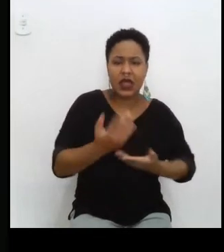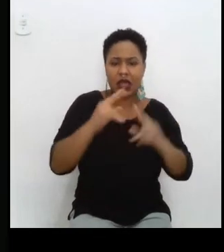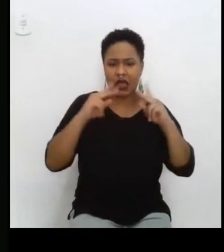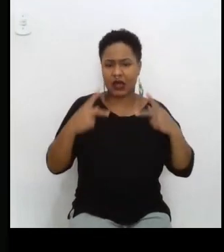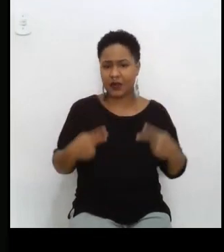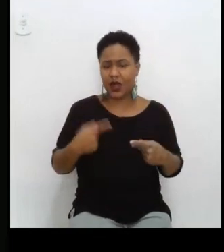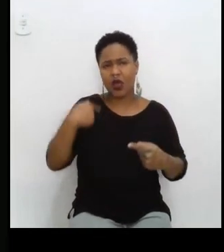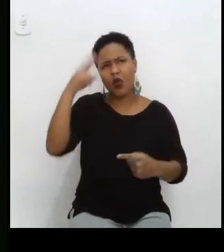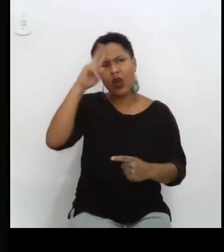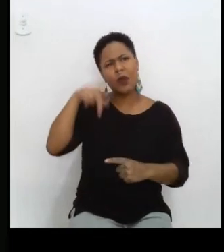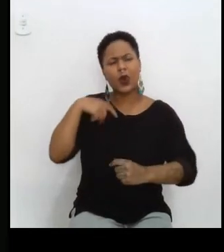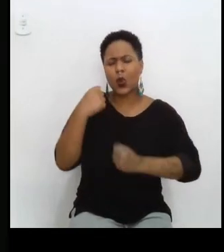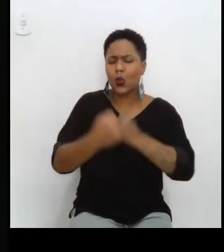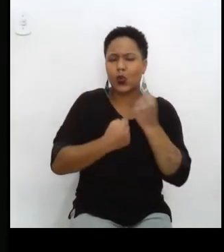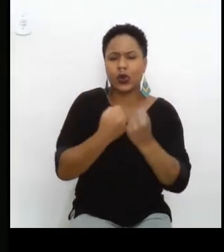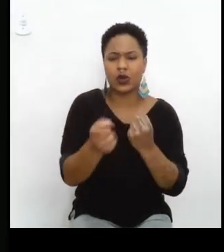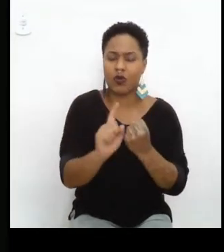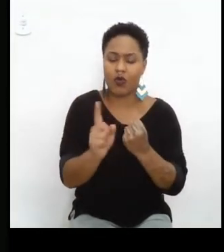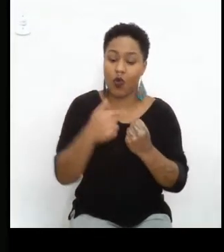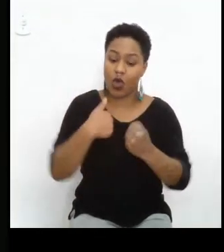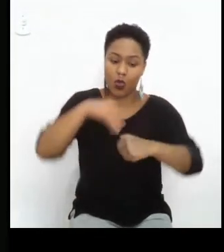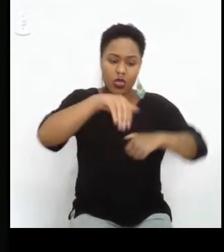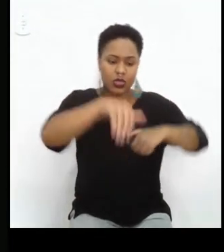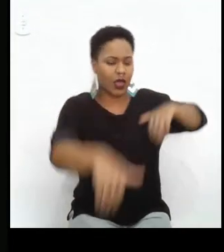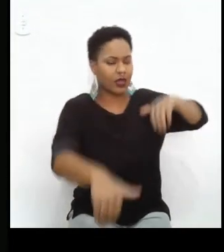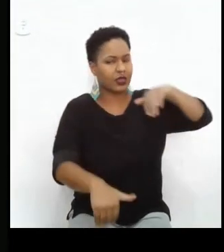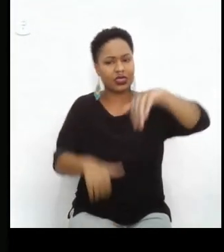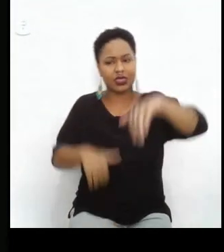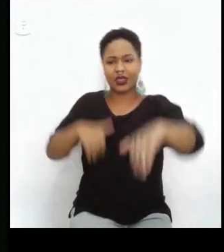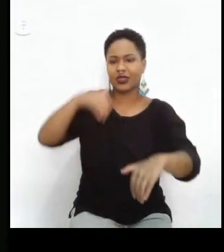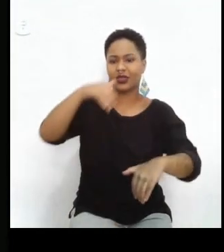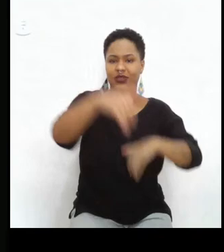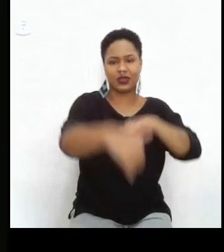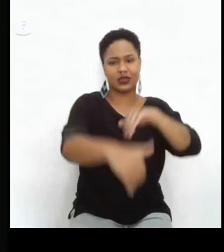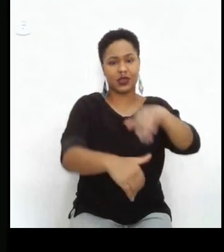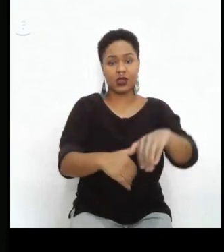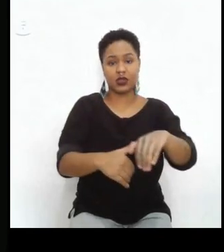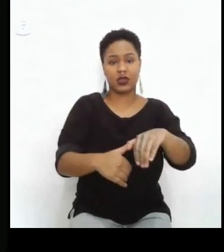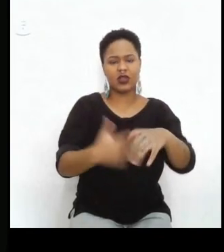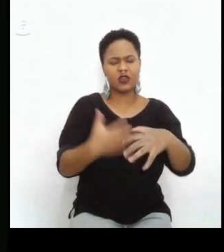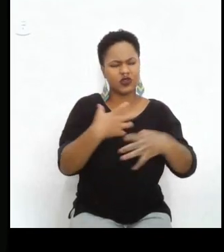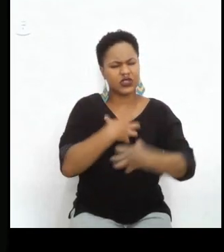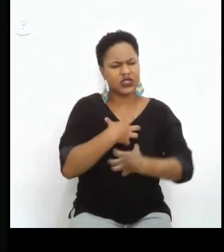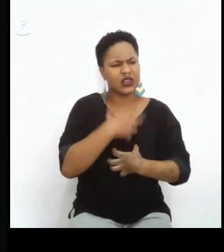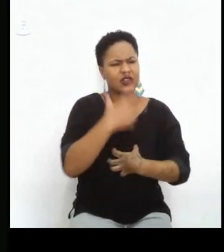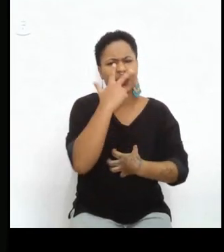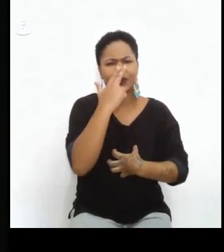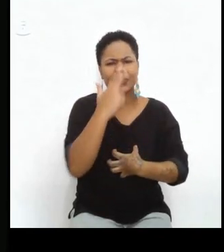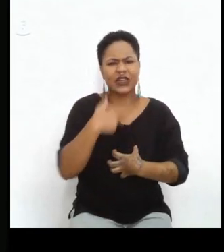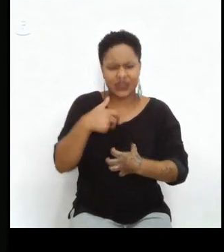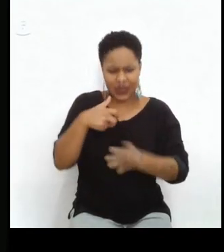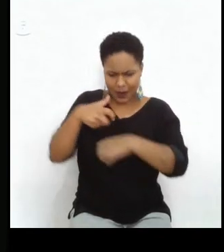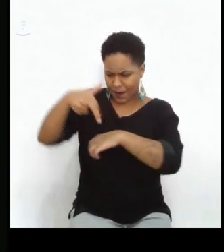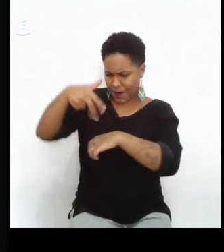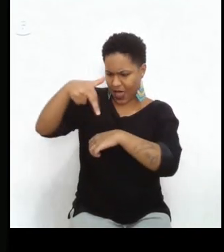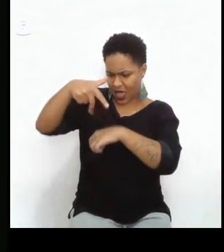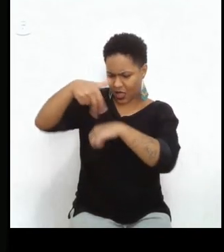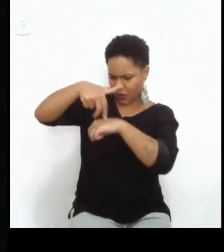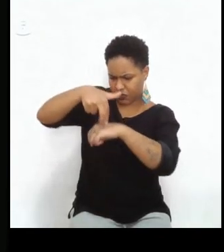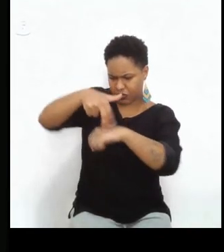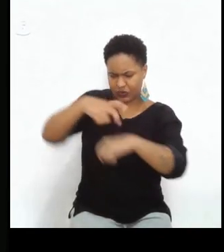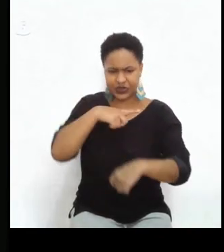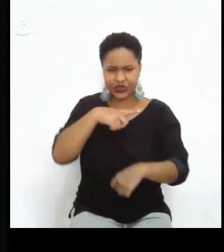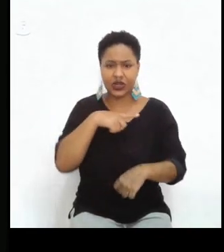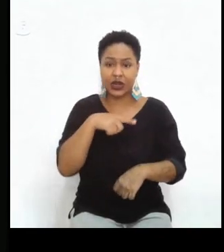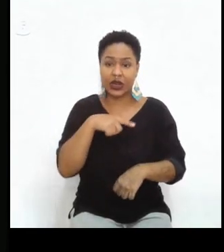corri ensinar de de alguma forma eu sinto como se tivesse perna Talvez isso